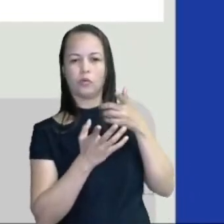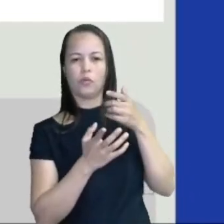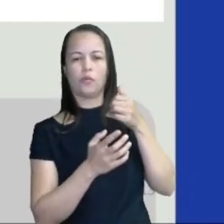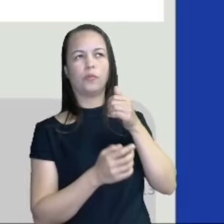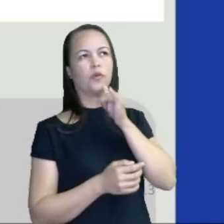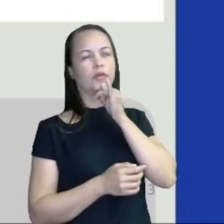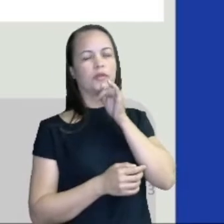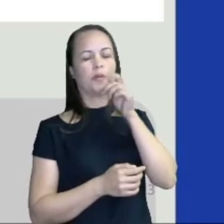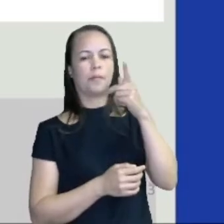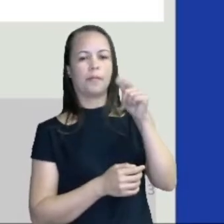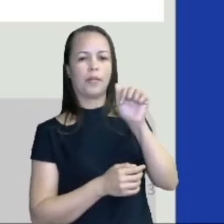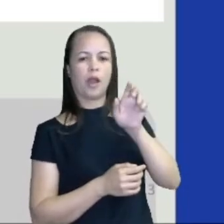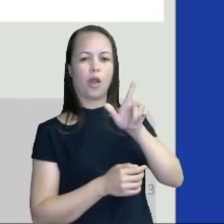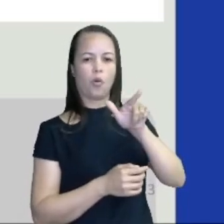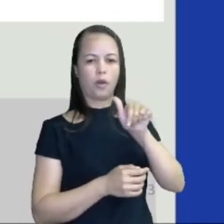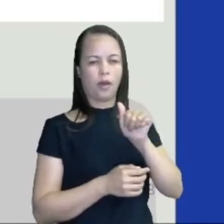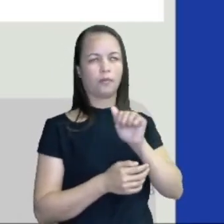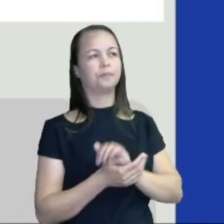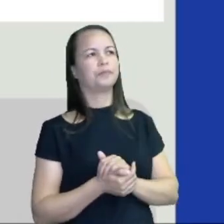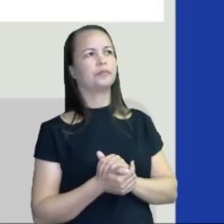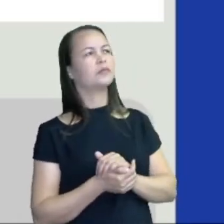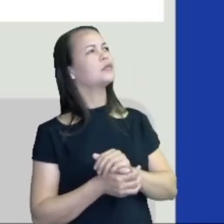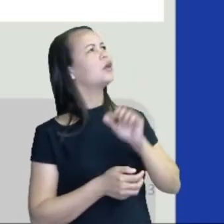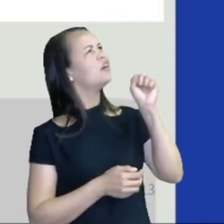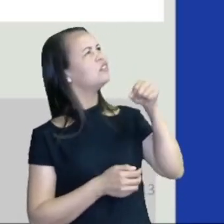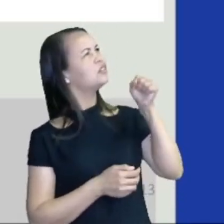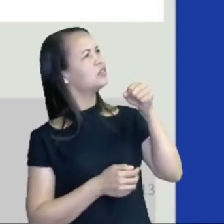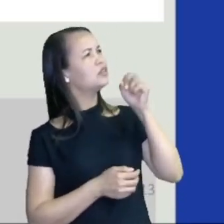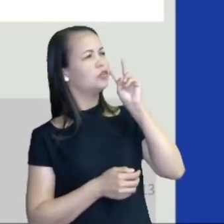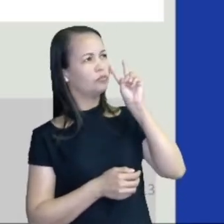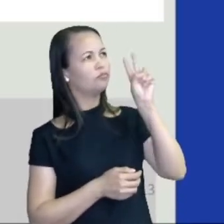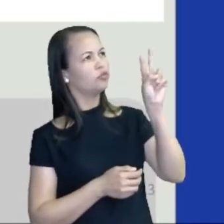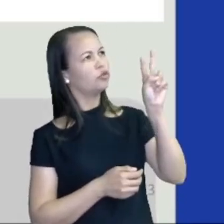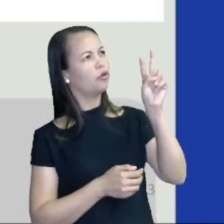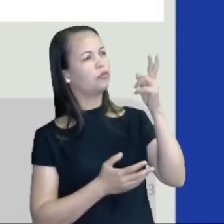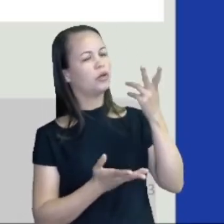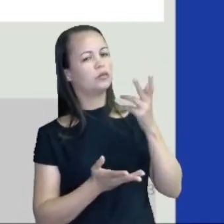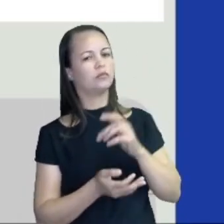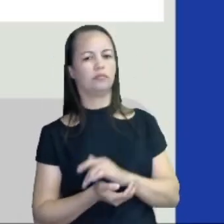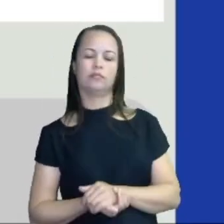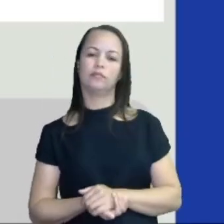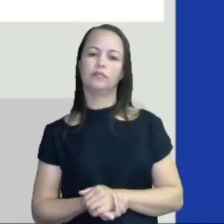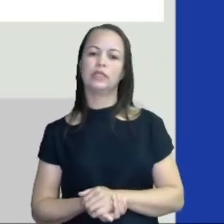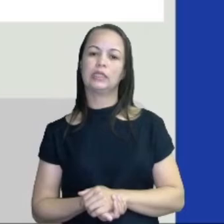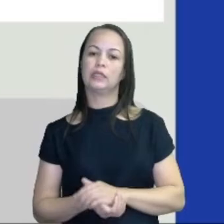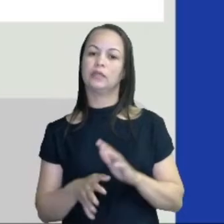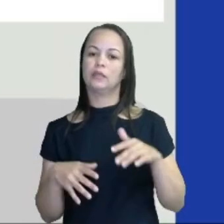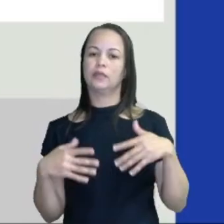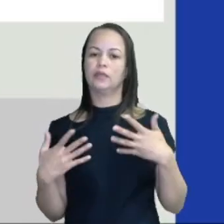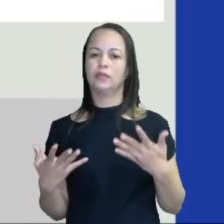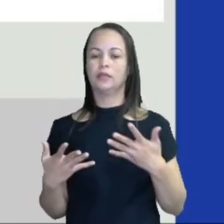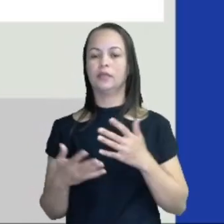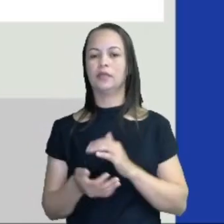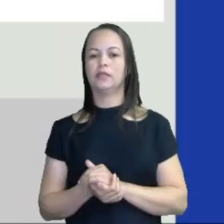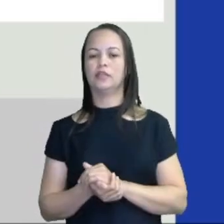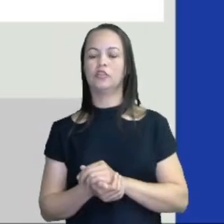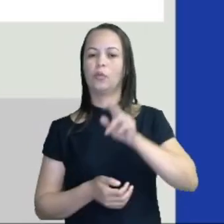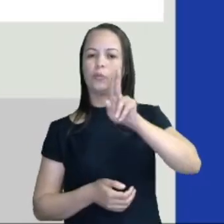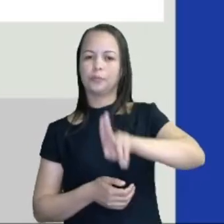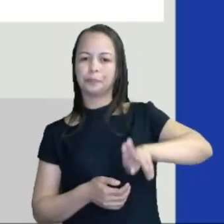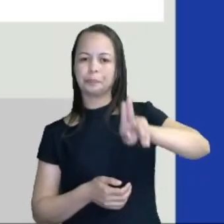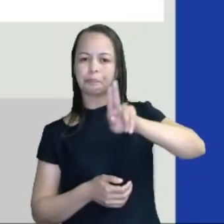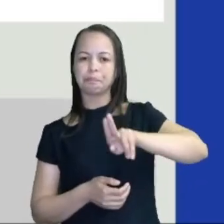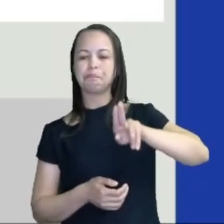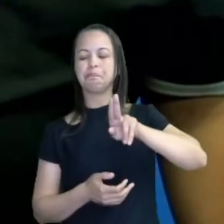Paula. Paula vai dizer, sim, estou vendo. E assim, a gente vai